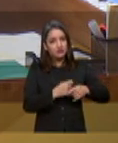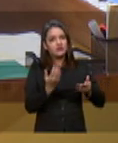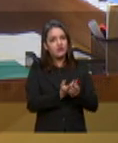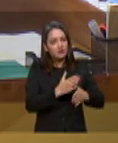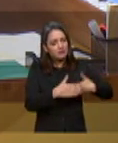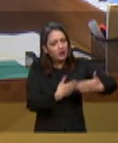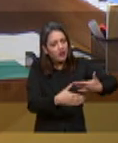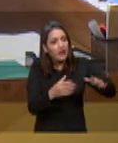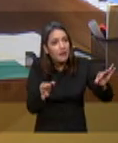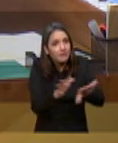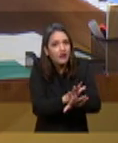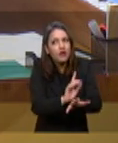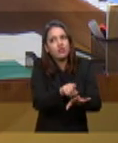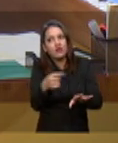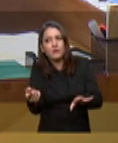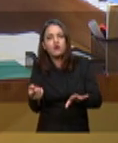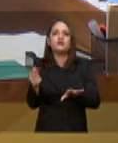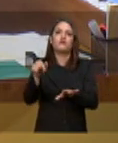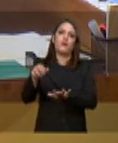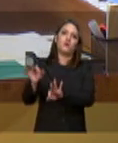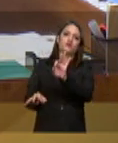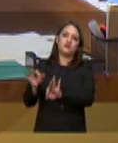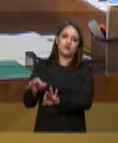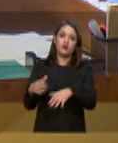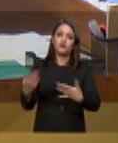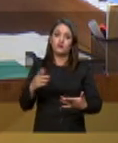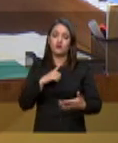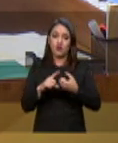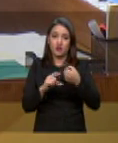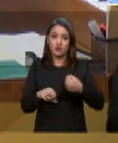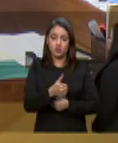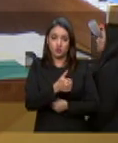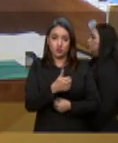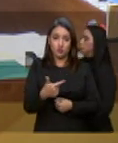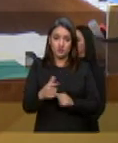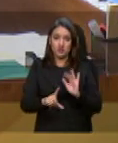Foi adotado o procedimento abreviado, previsto no artigo 12 da Lei